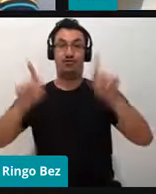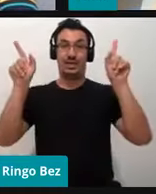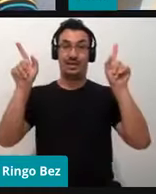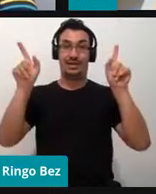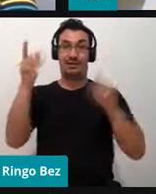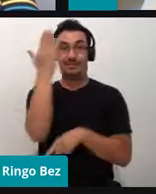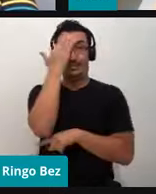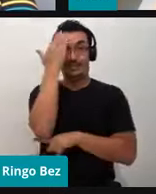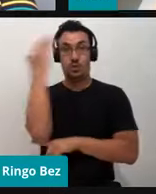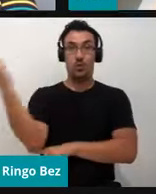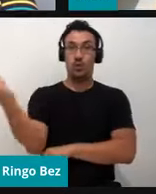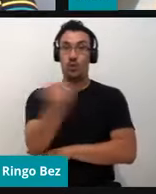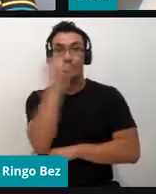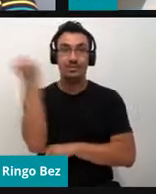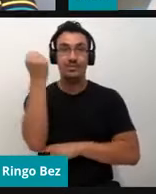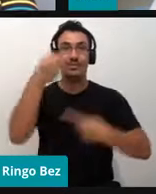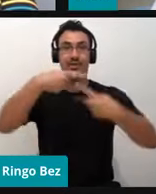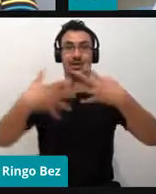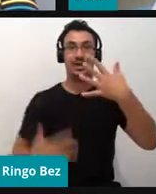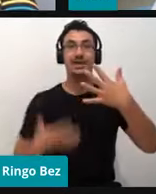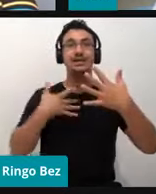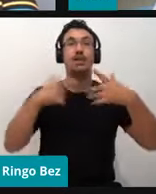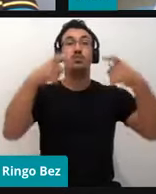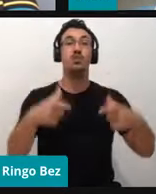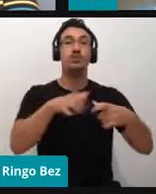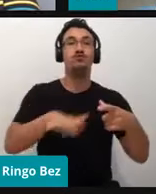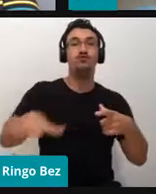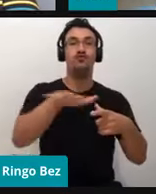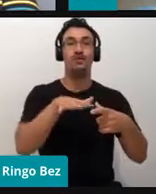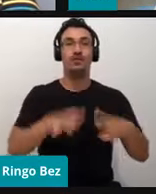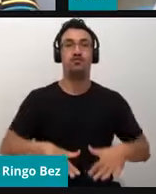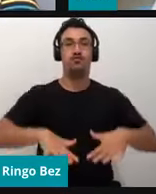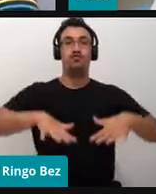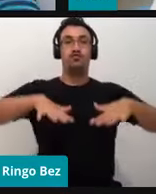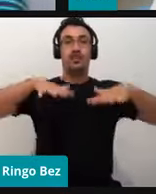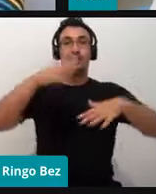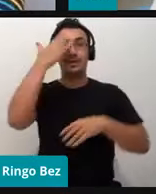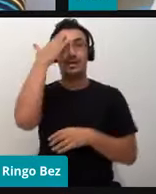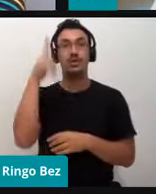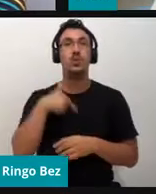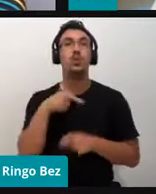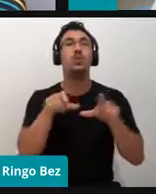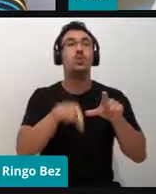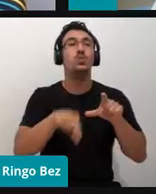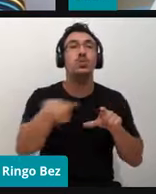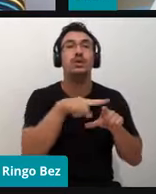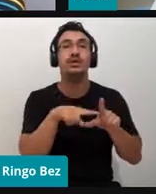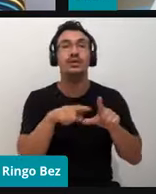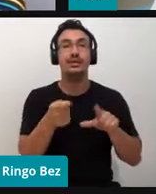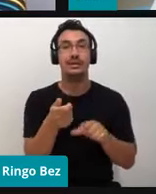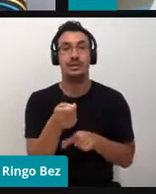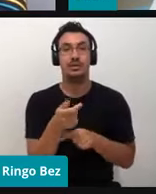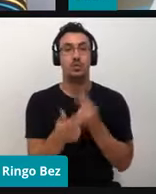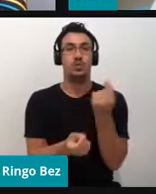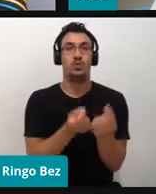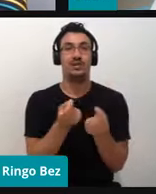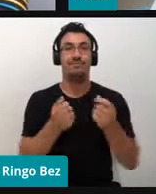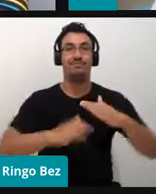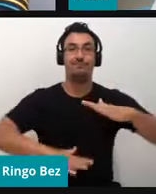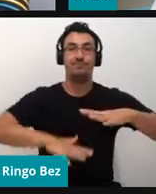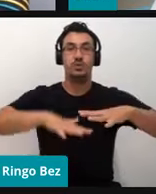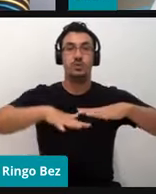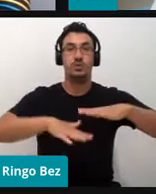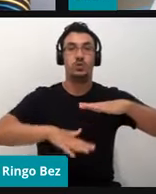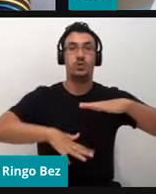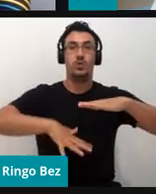bastante importante é que as bacias hidrográficas elas estão cada vez perdendo um pouco da sua capacidade de